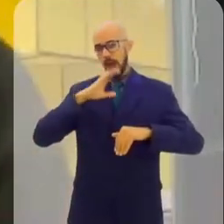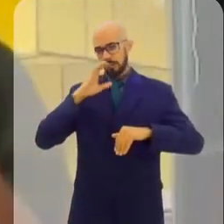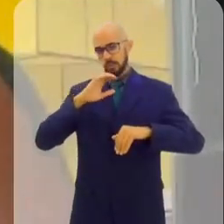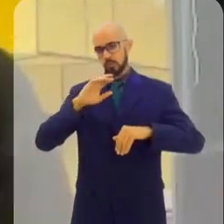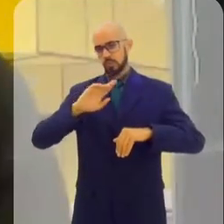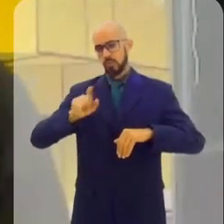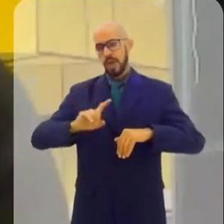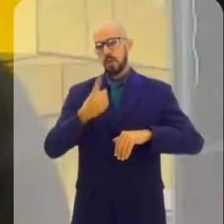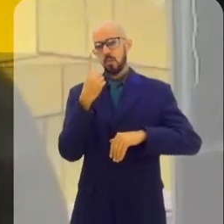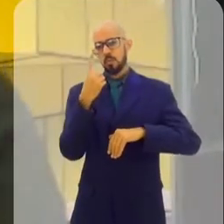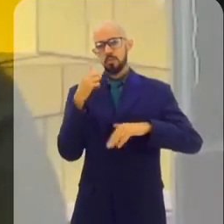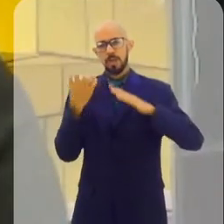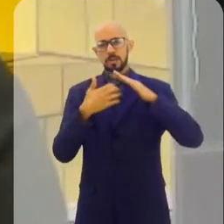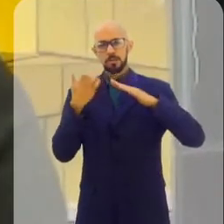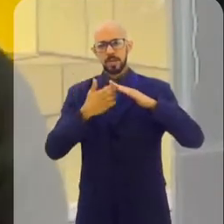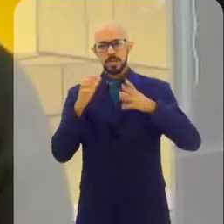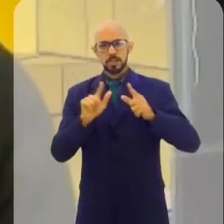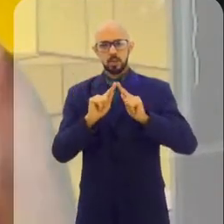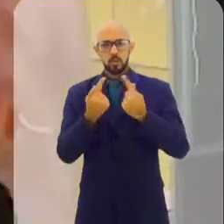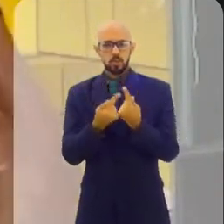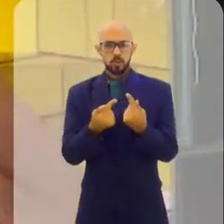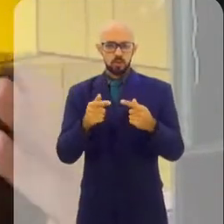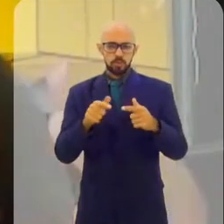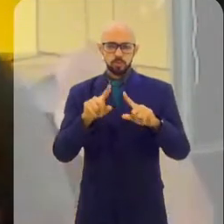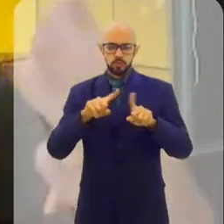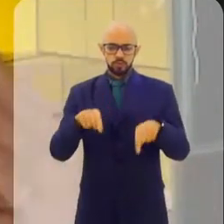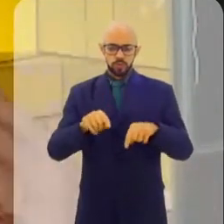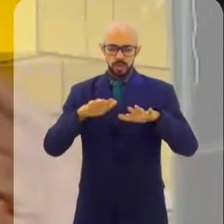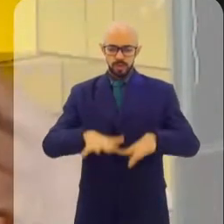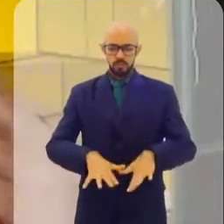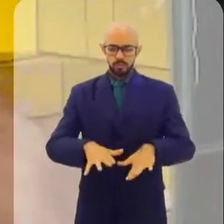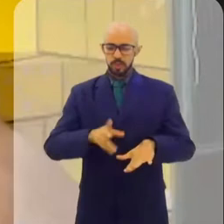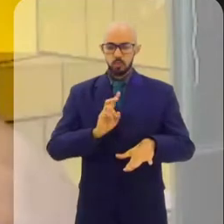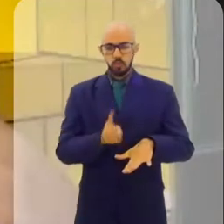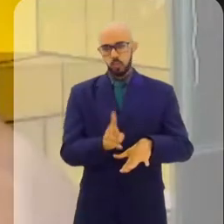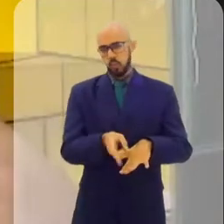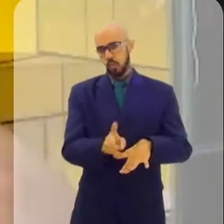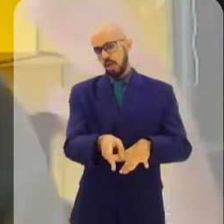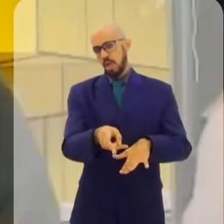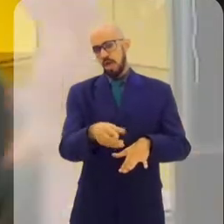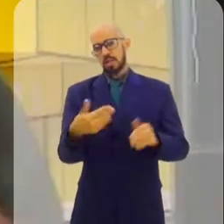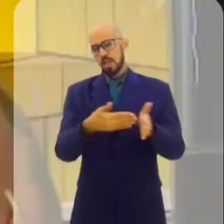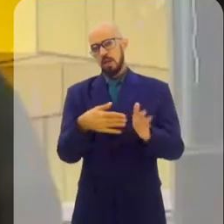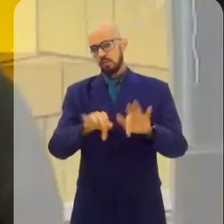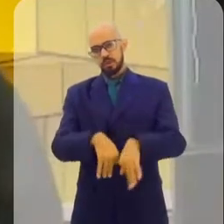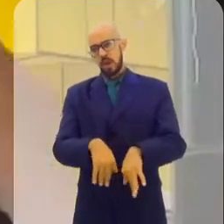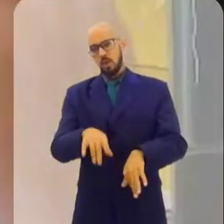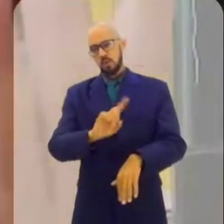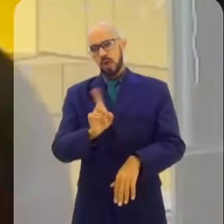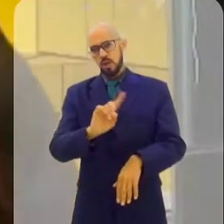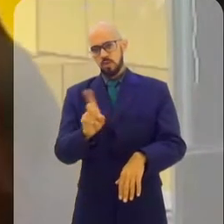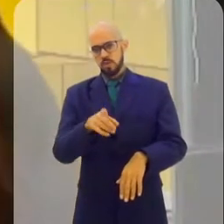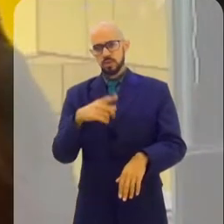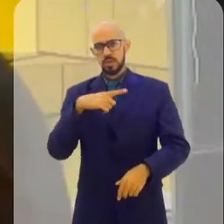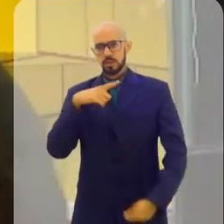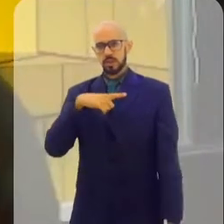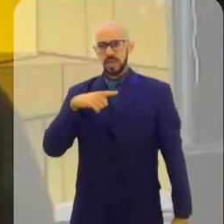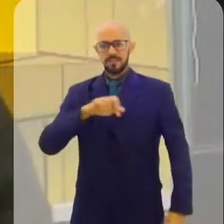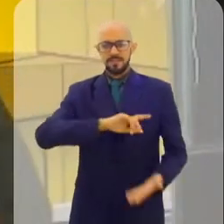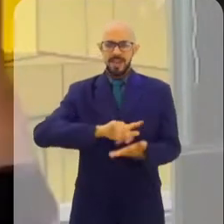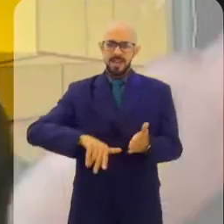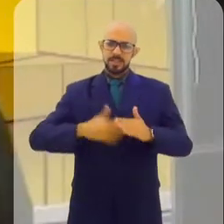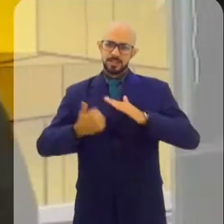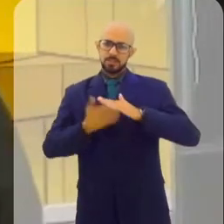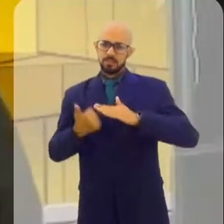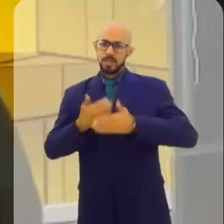uma empresa que tem ali aquele grupo de funcionários que fica, né, mais a longo prazo. Isso faz de acordo com as produções. A gente está falando do